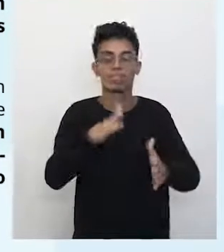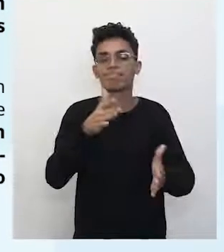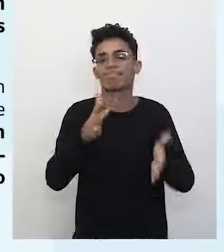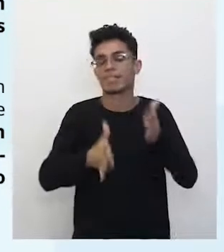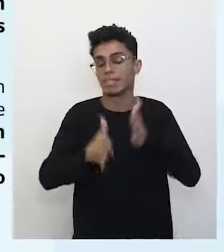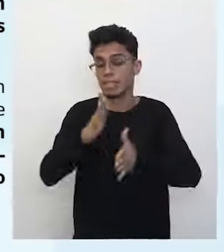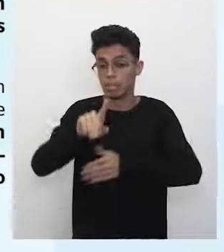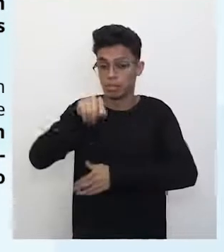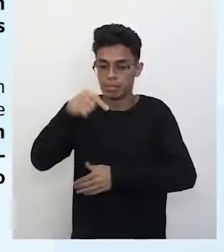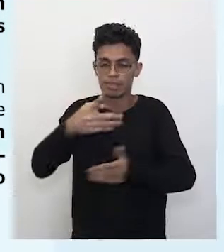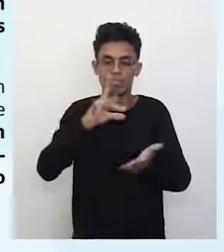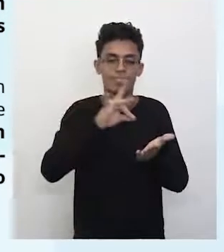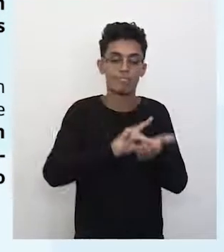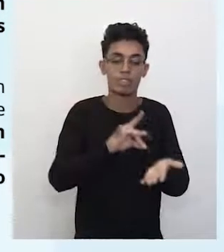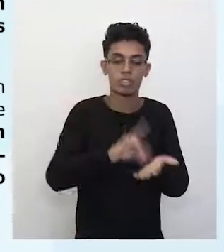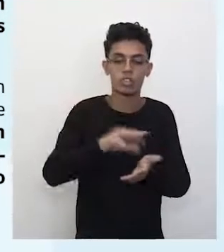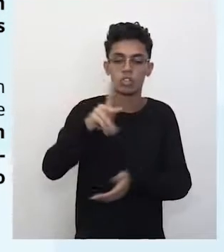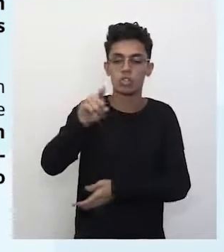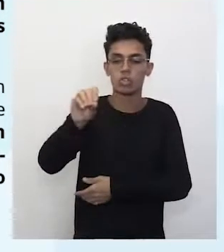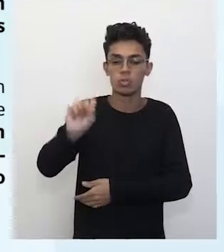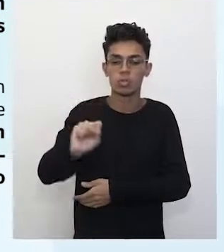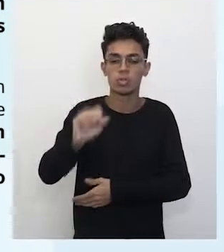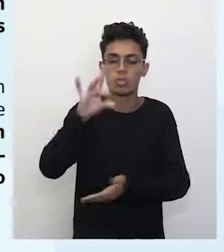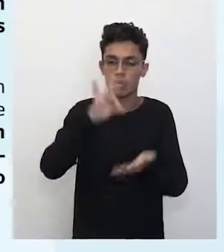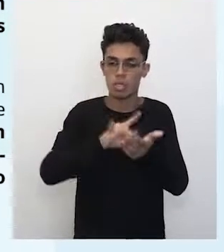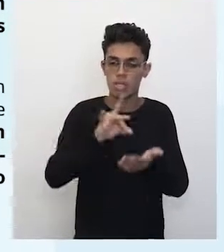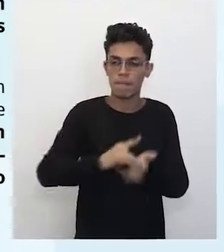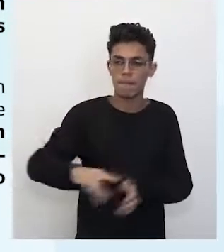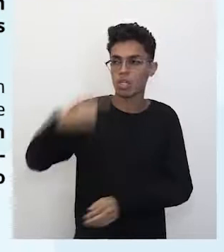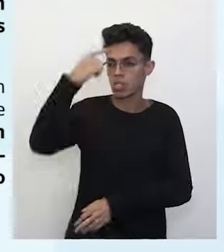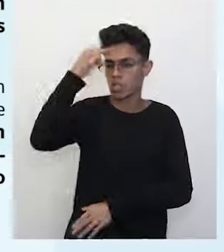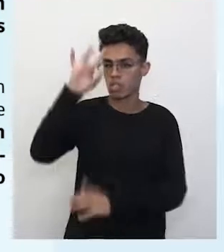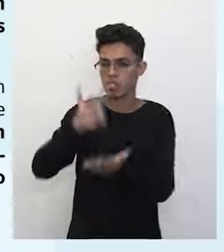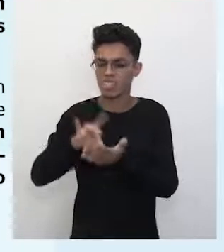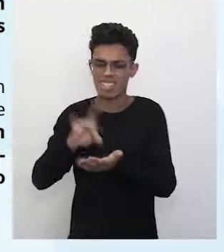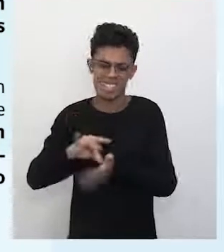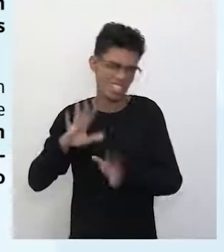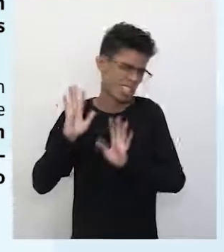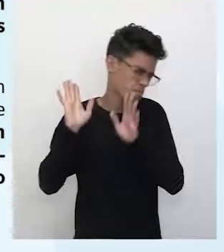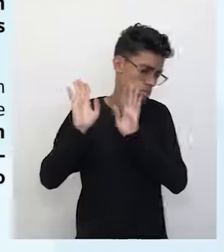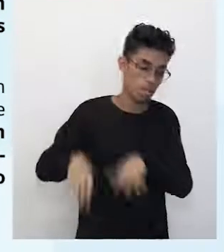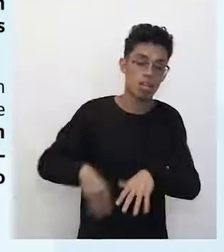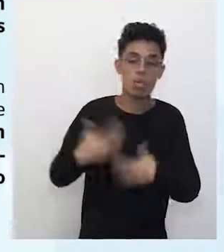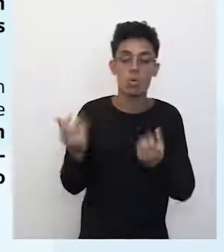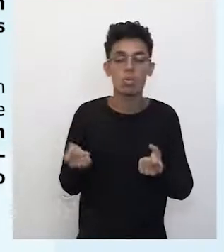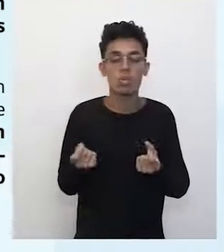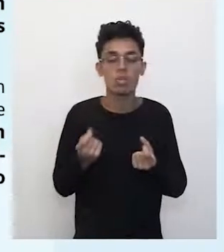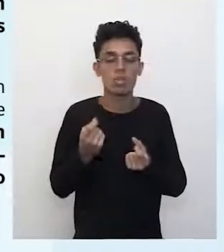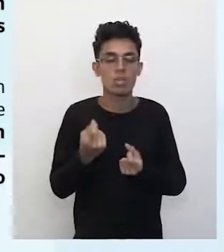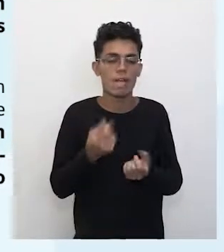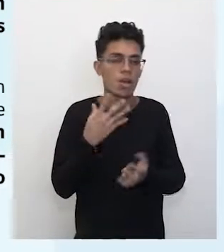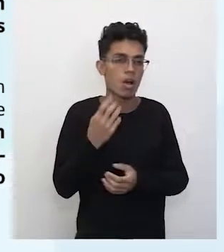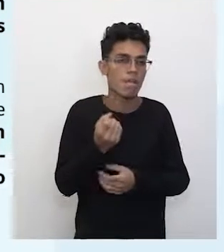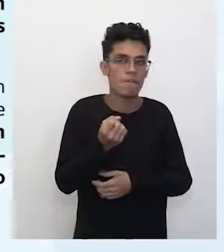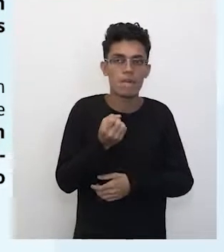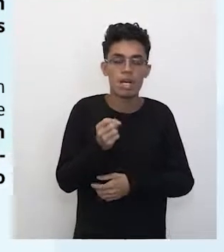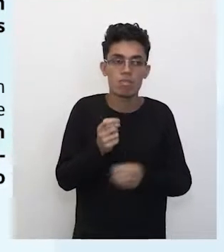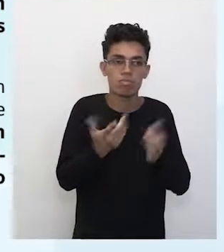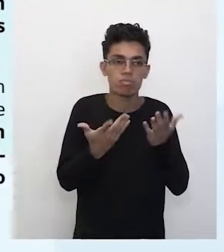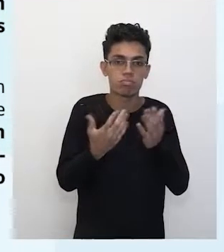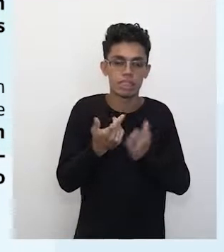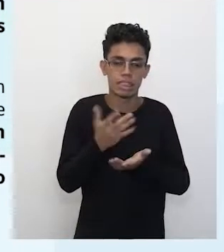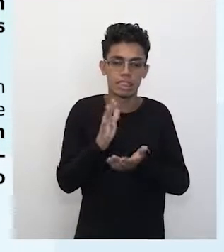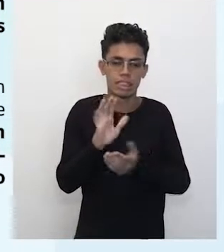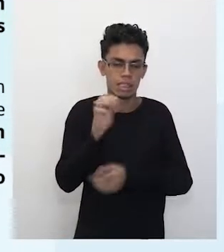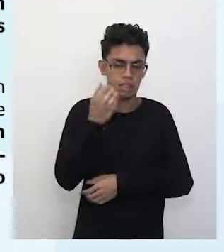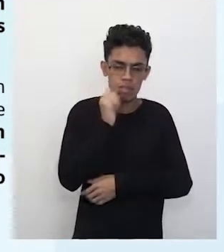da pós-verdade, né, em que a ideia de verdade não vale mais a pena, o fato não é importante, a